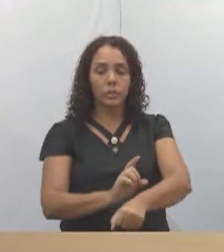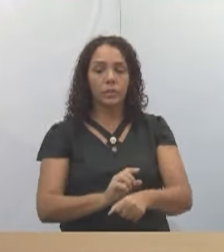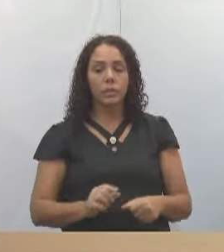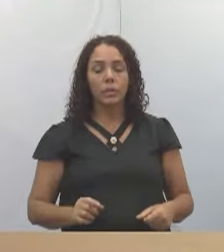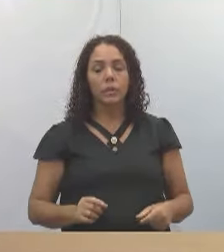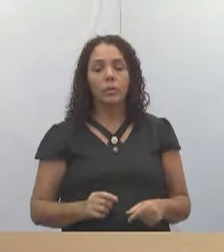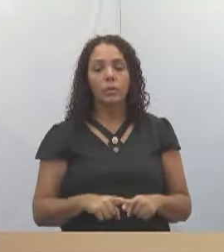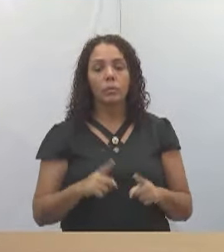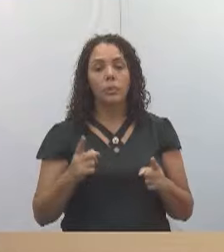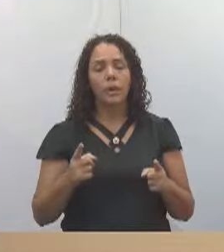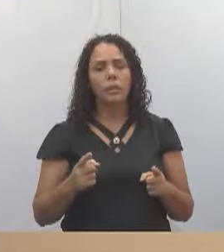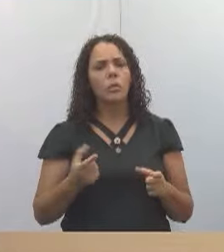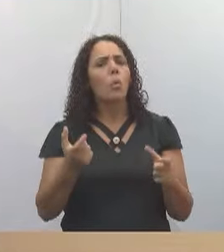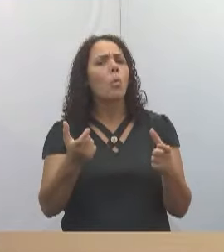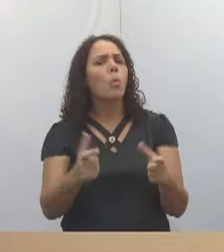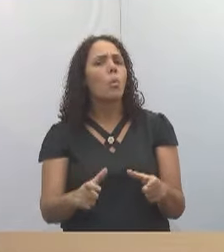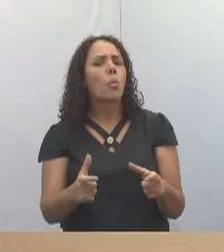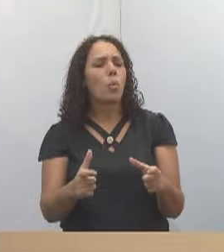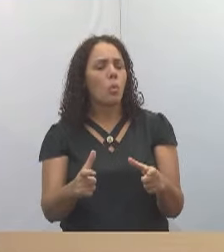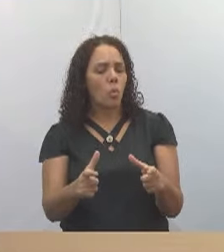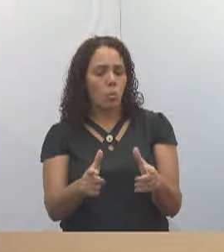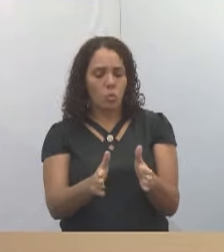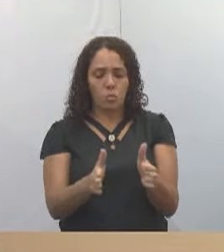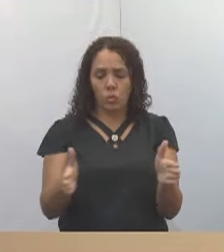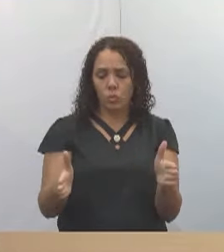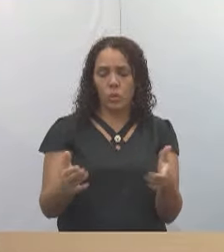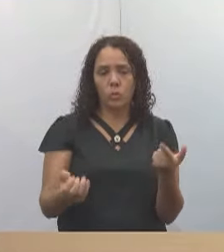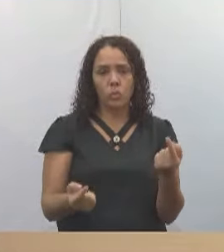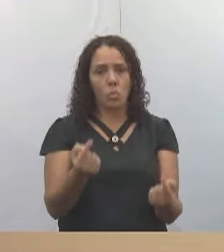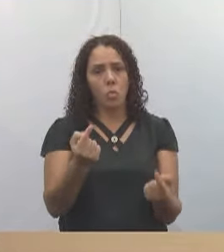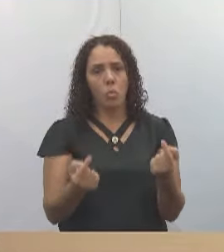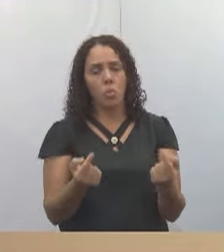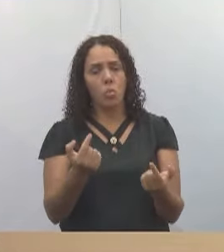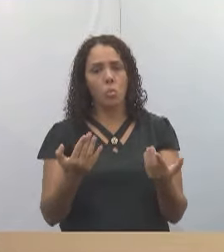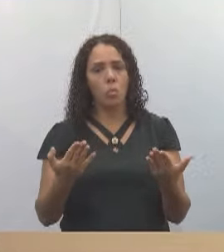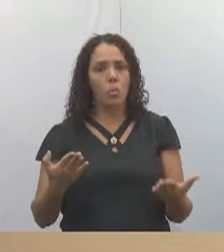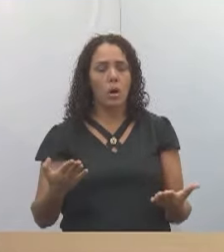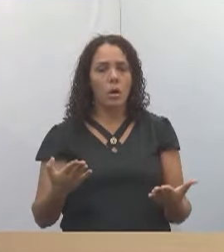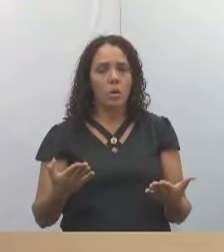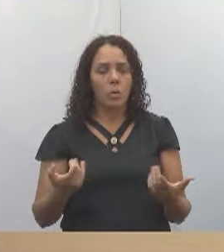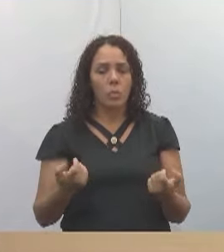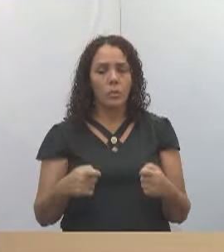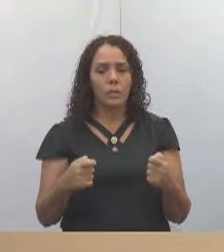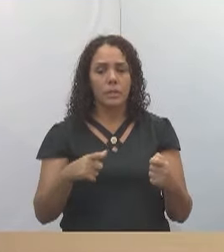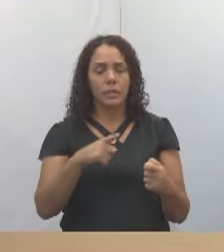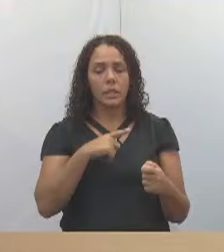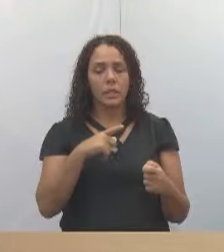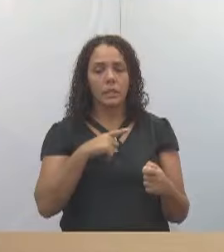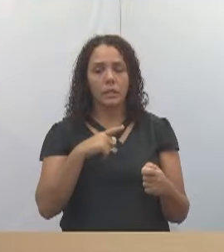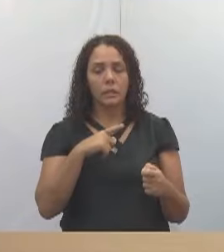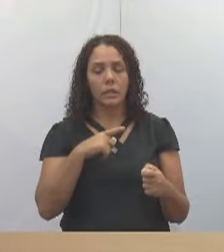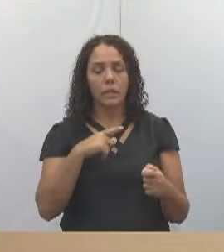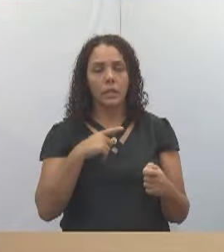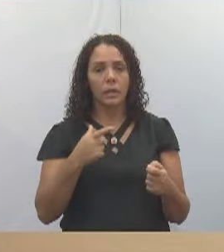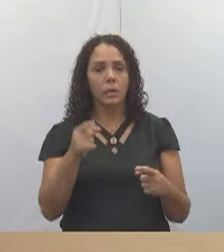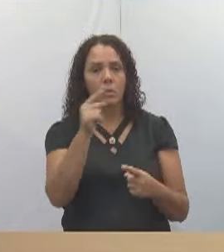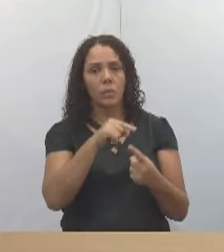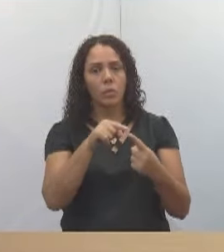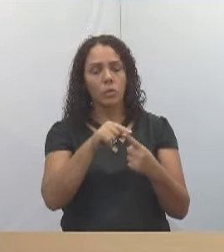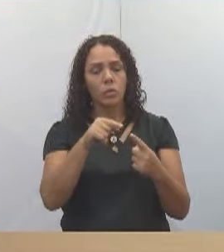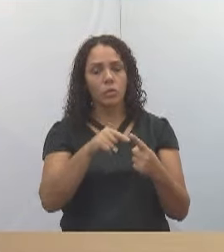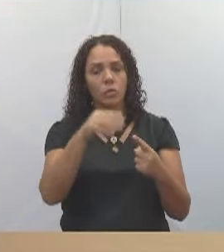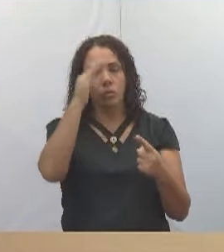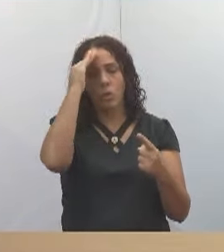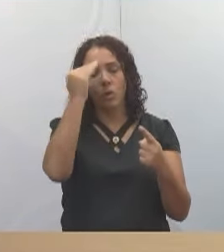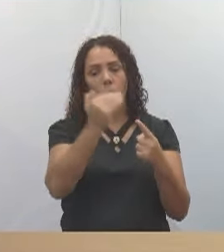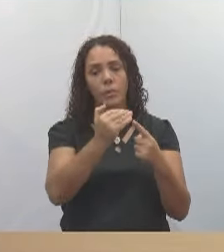Mas qual é este espaço? Quais características urbanísticas ou local devem ter para atender os objetivos? A